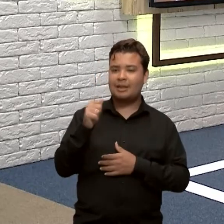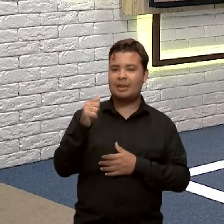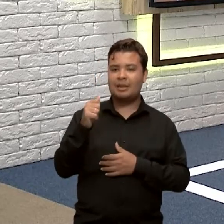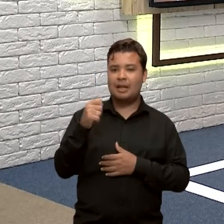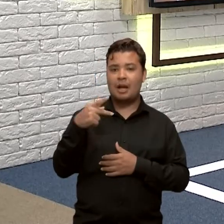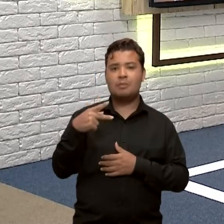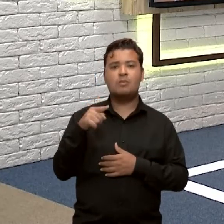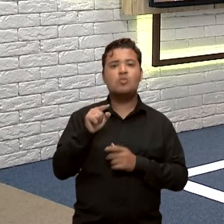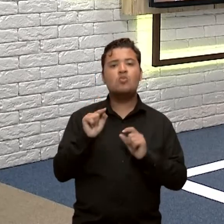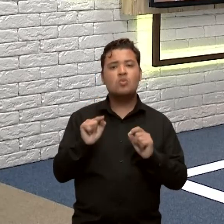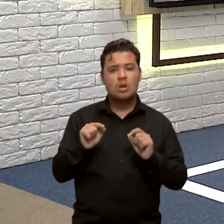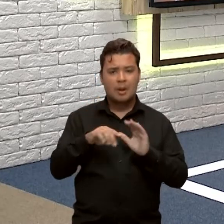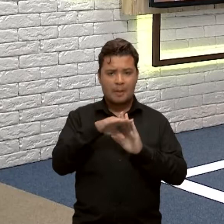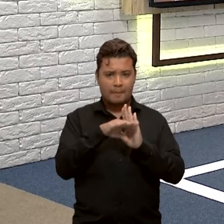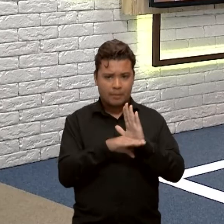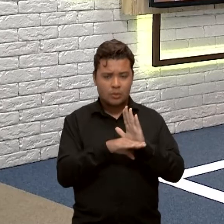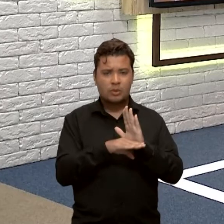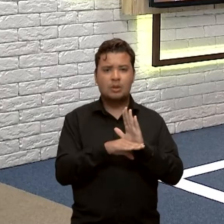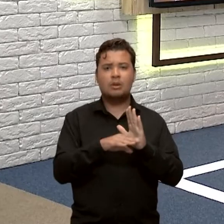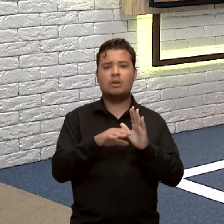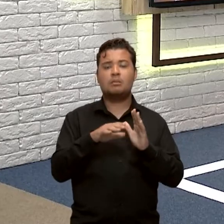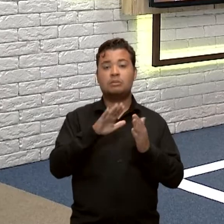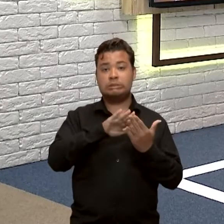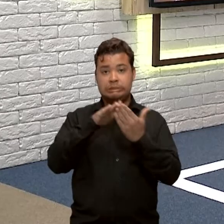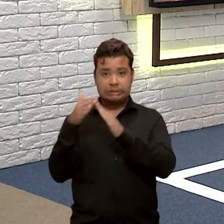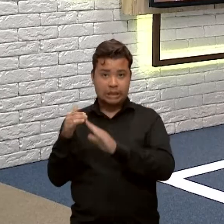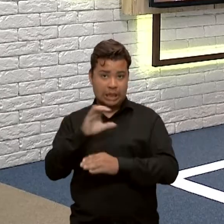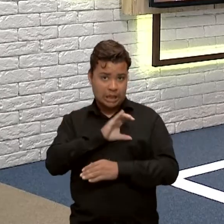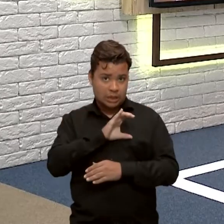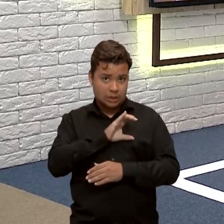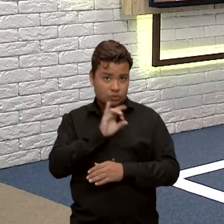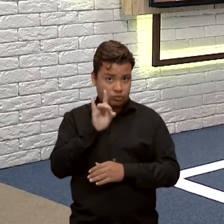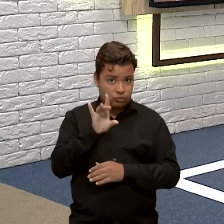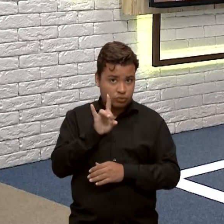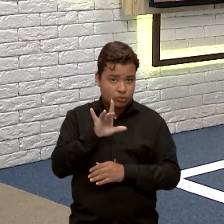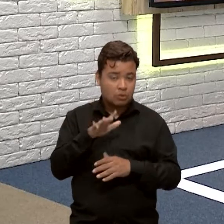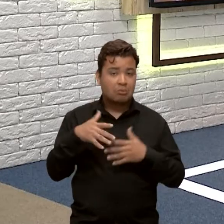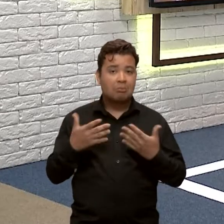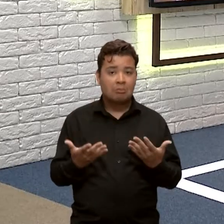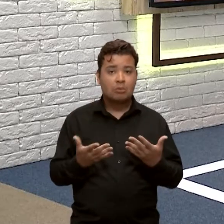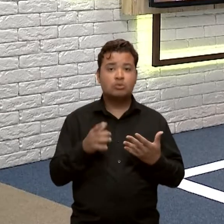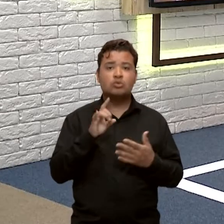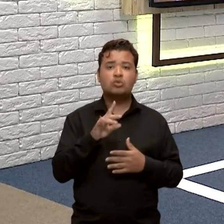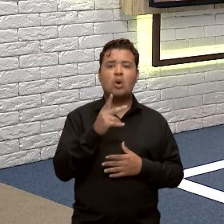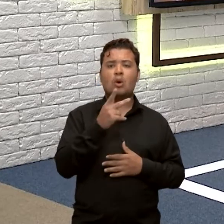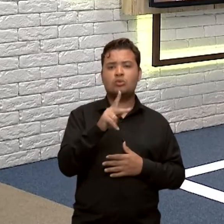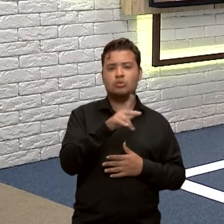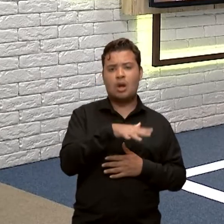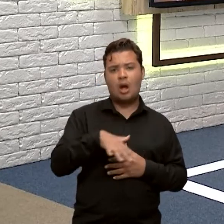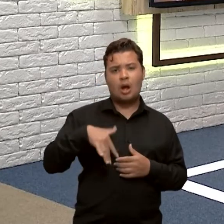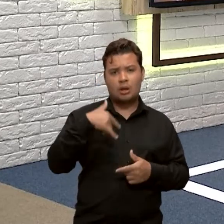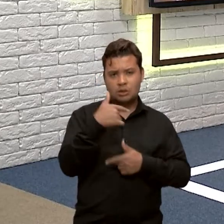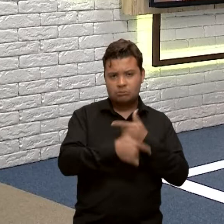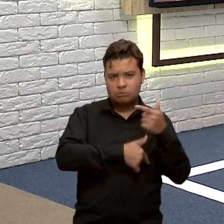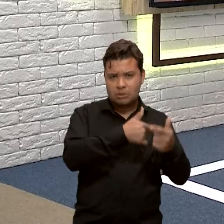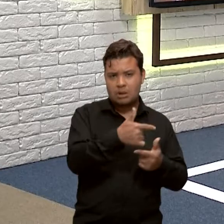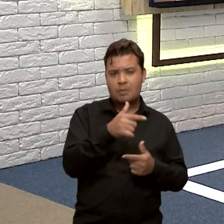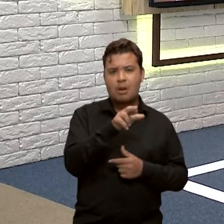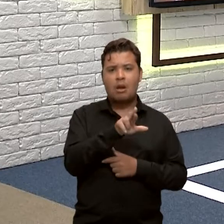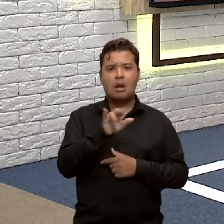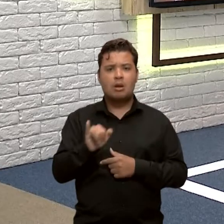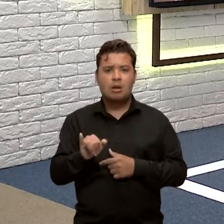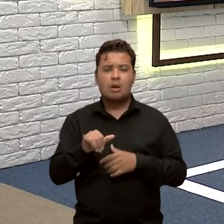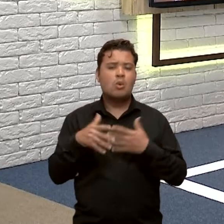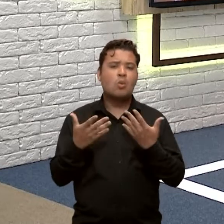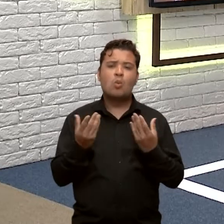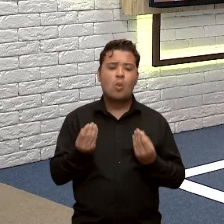intercâmbio exclusivamente com o Canadá? Ele é só para ciência, para a sua área de atuação, né? As relações internacionais? Explica um